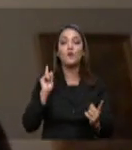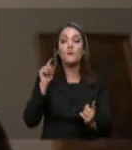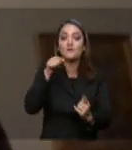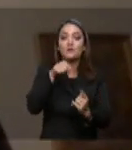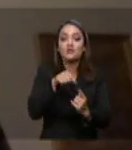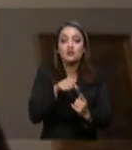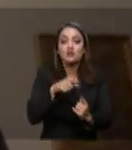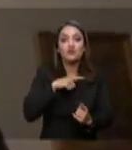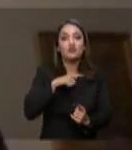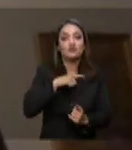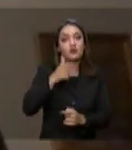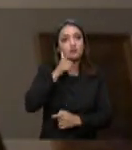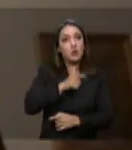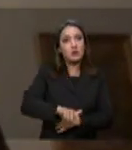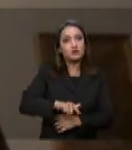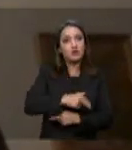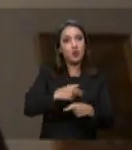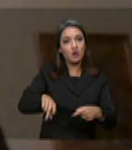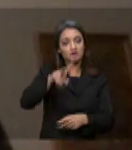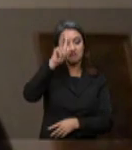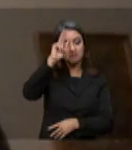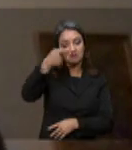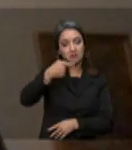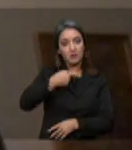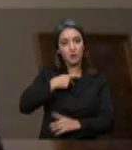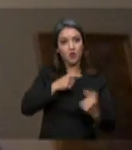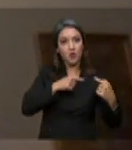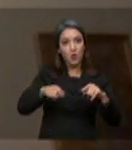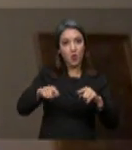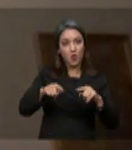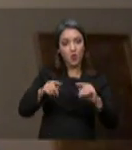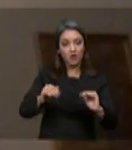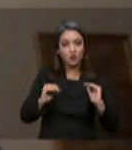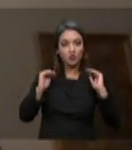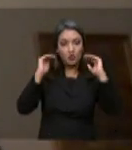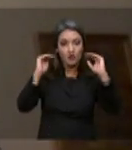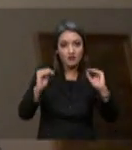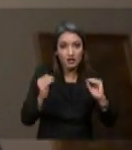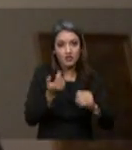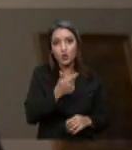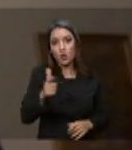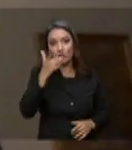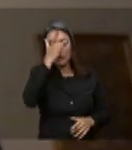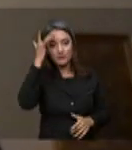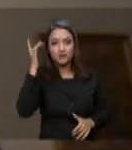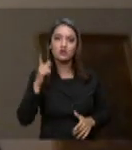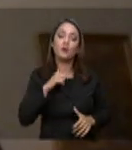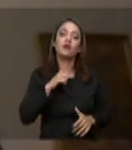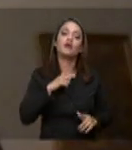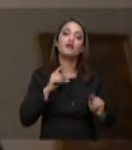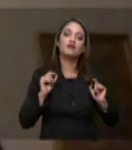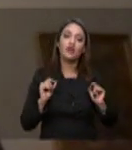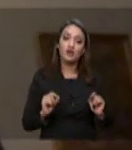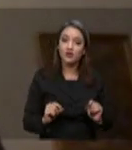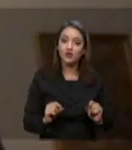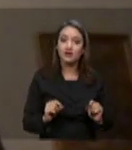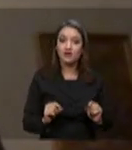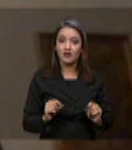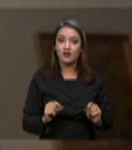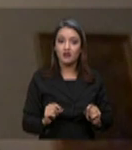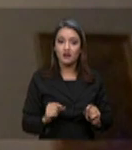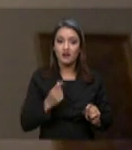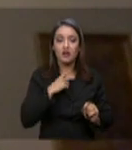de favorecer interesse próprio ou alheio contra autoridade parte ou qualquer outra pessoa que funciona ou é